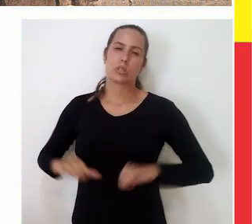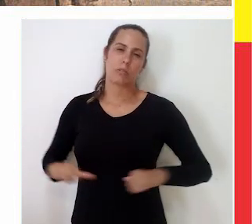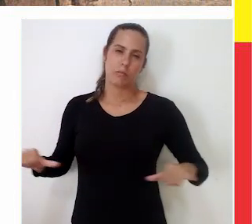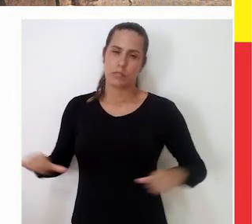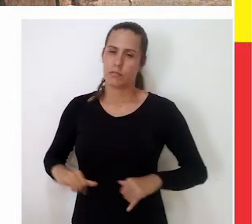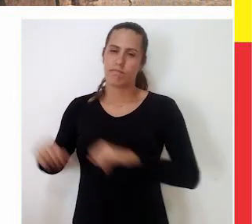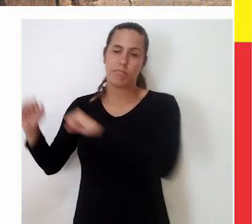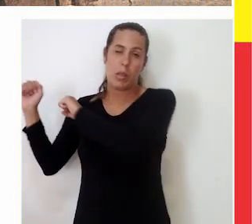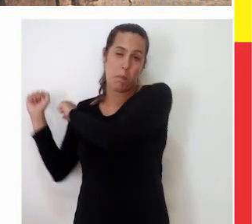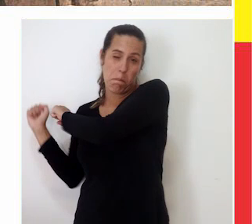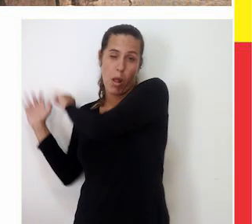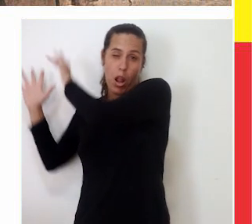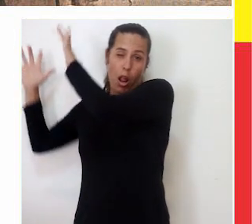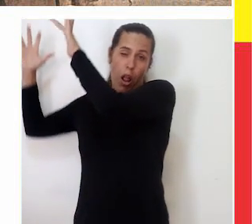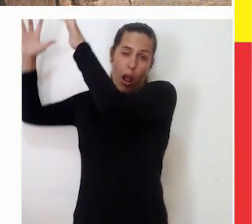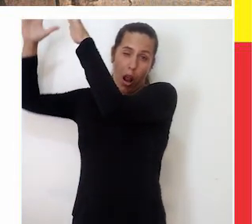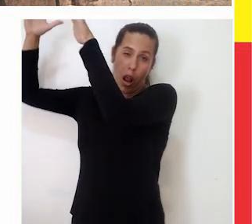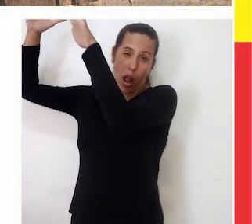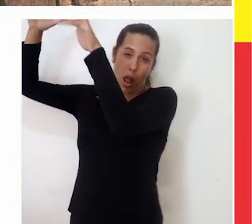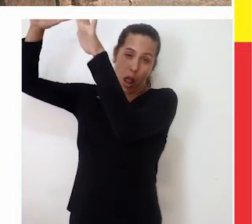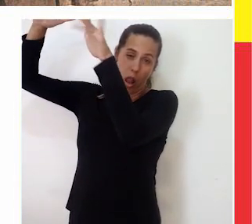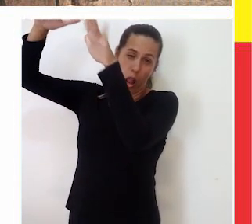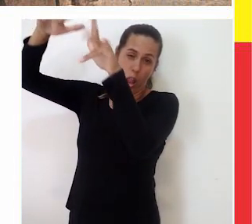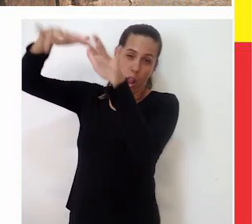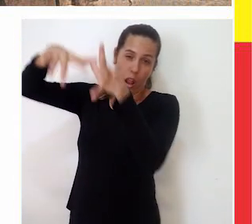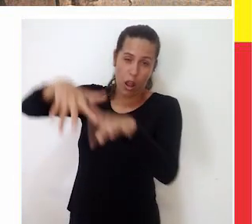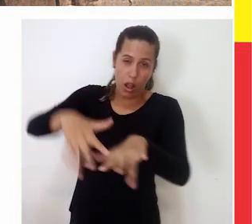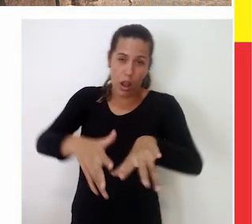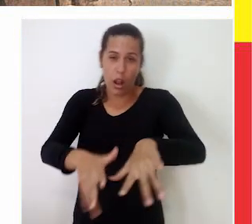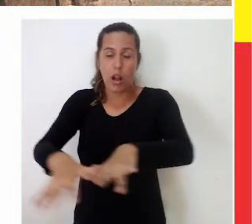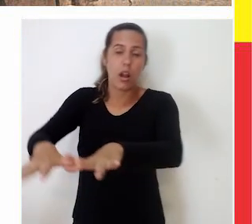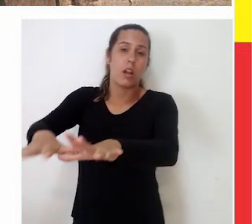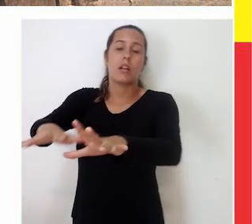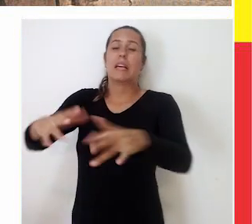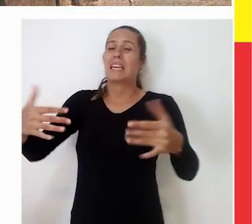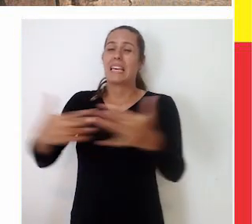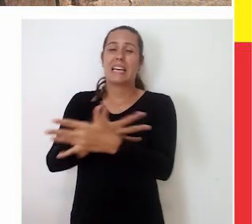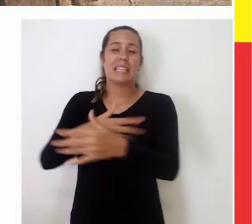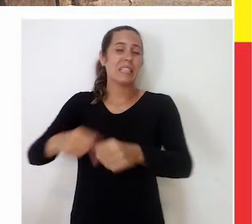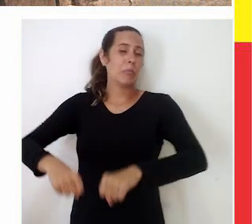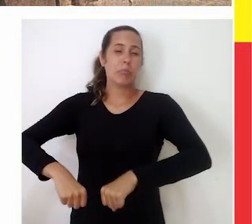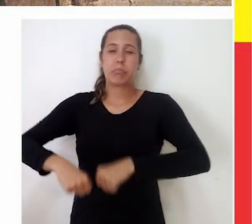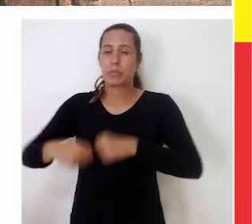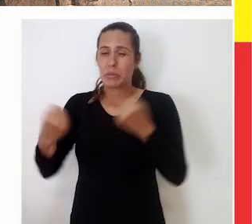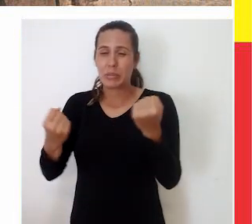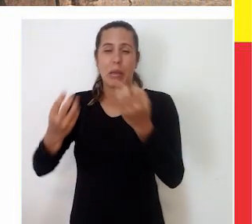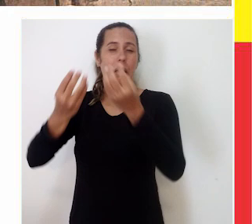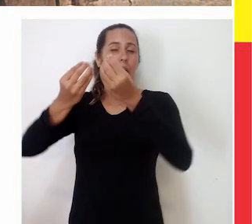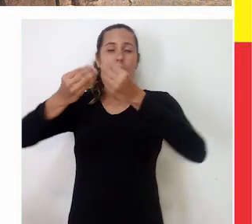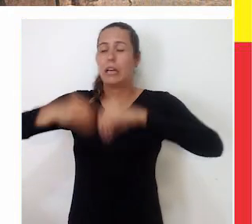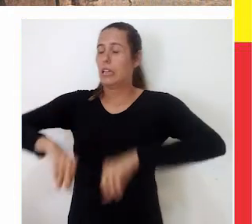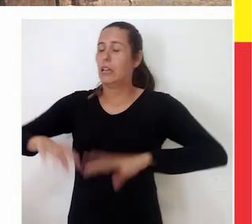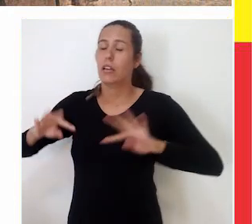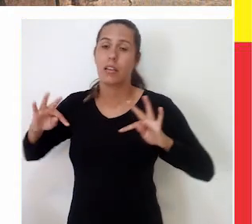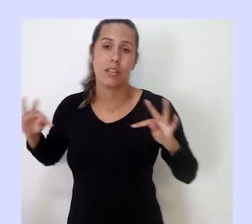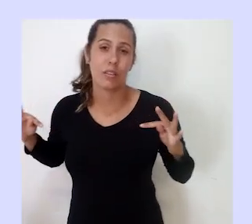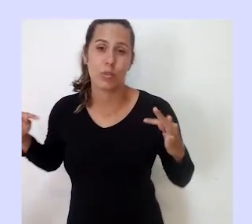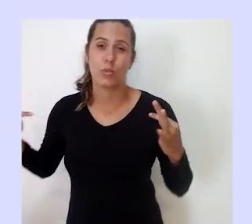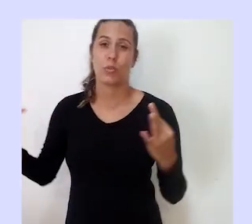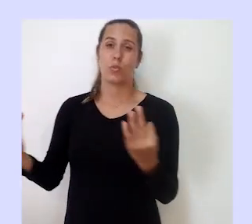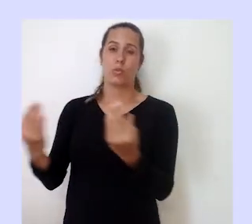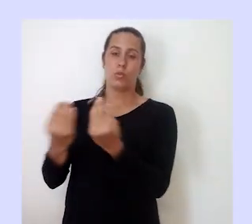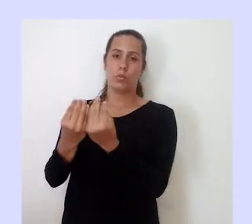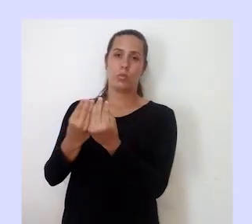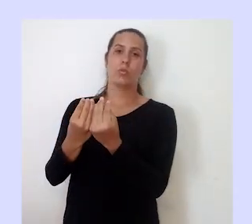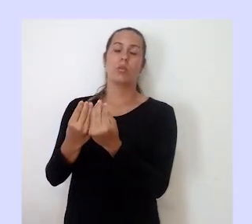com essa onda gigante, e essa onda gigante devastou a cidade, causou vários e vários prejuízos.